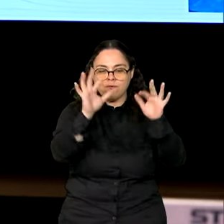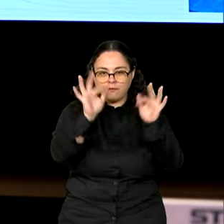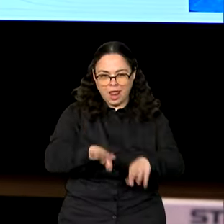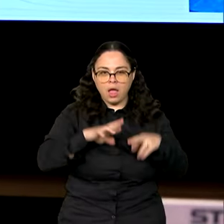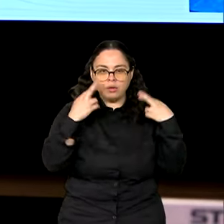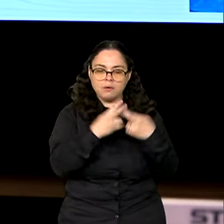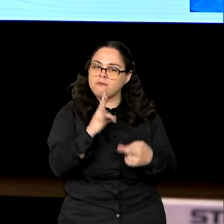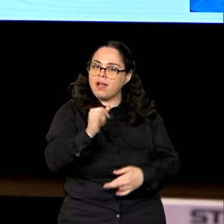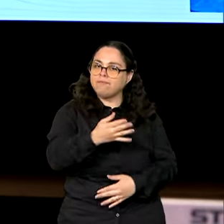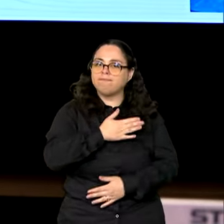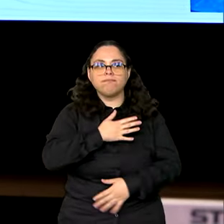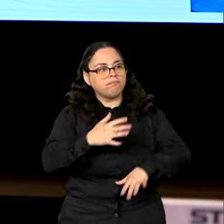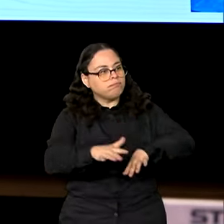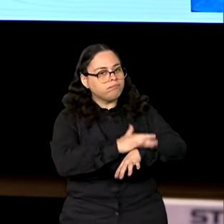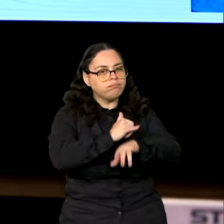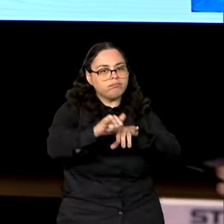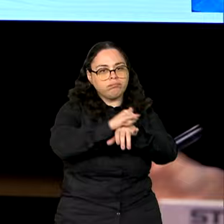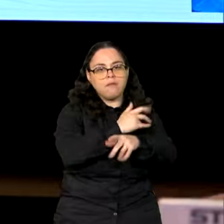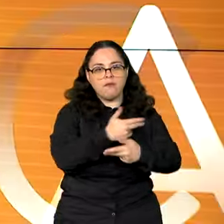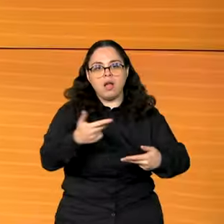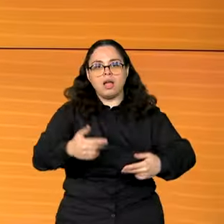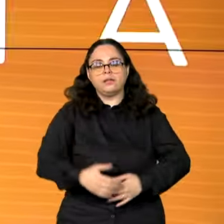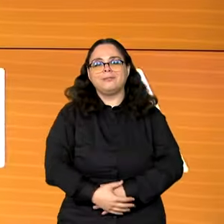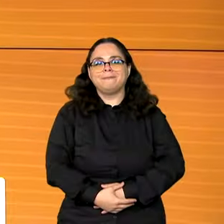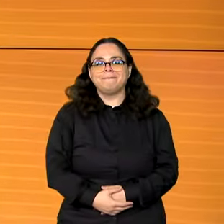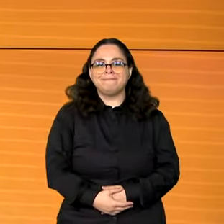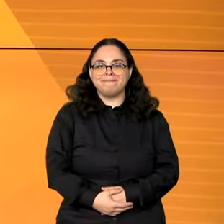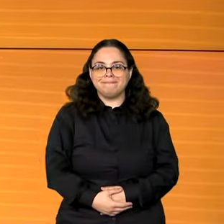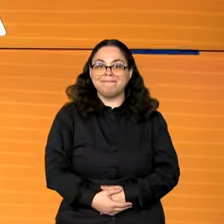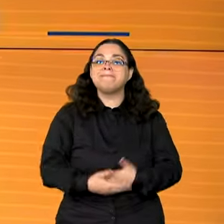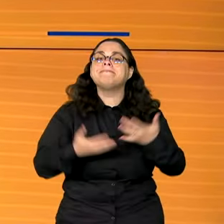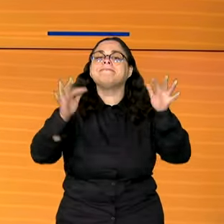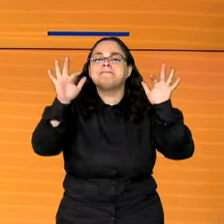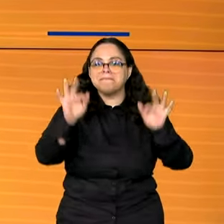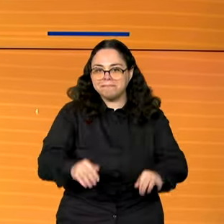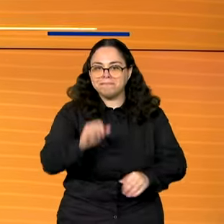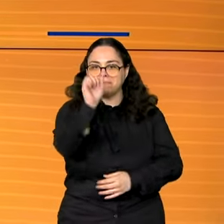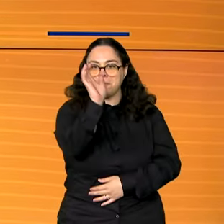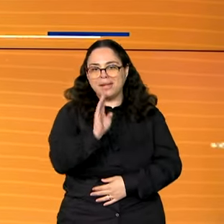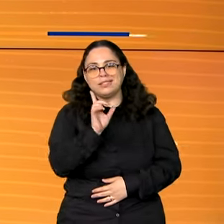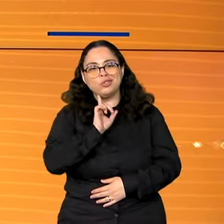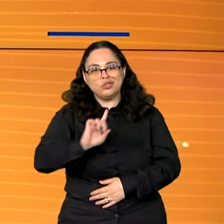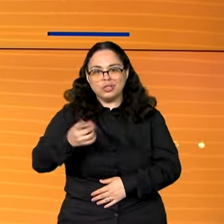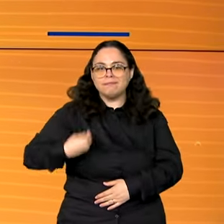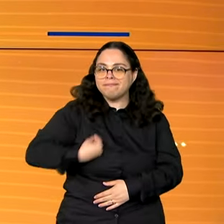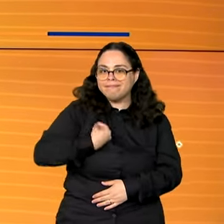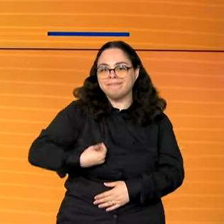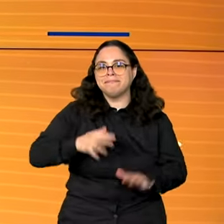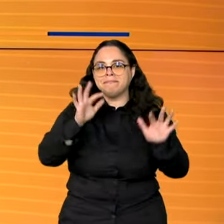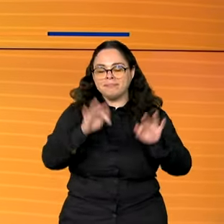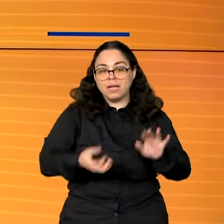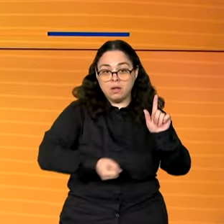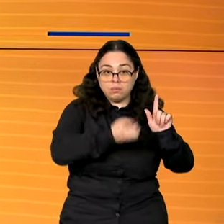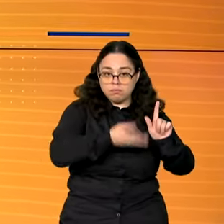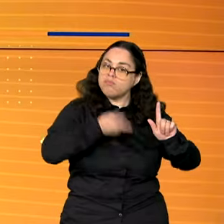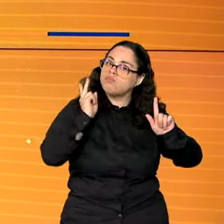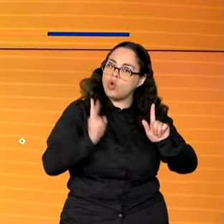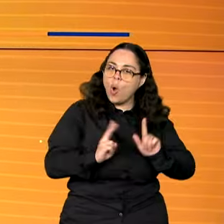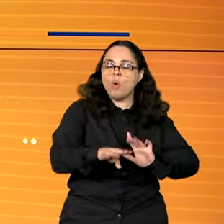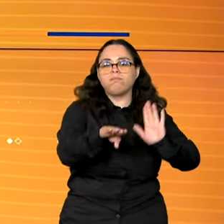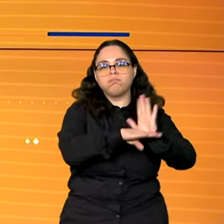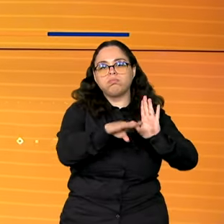dela nós vamos sair com vários encaminhamentos. Então é isso e o Brasil em Dia fica por aqui, mas o Canal GOV